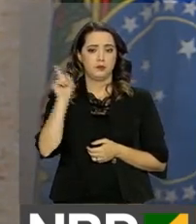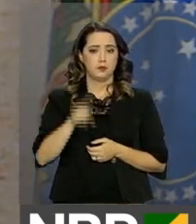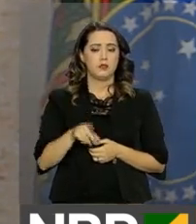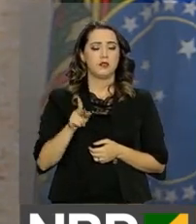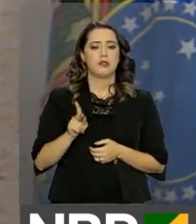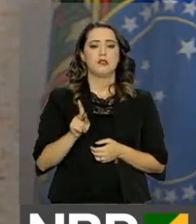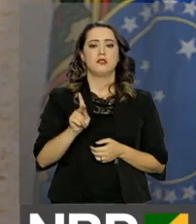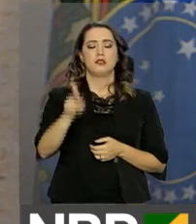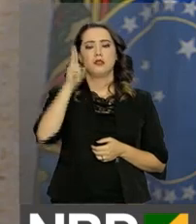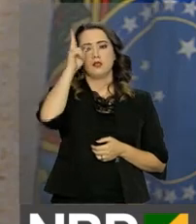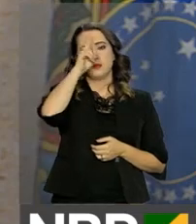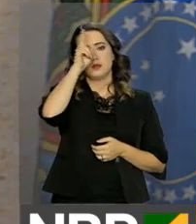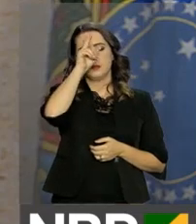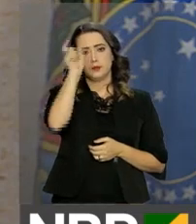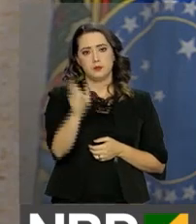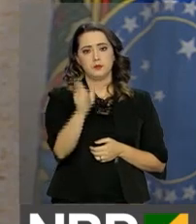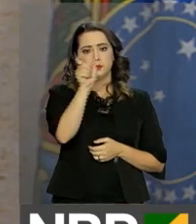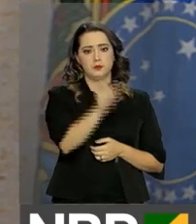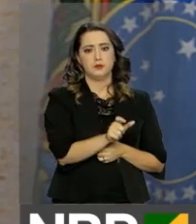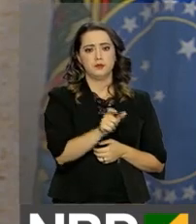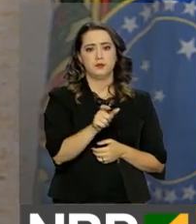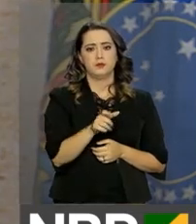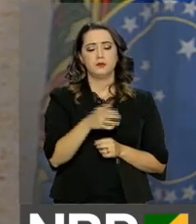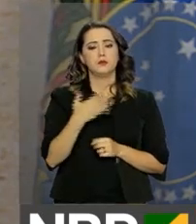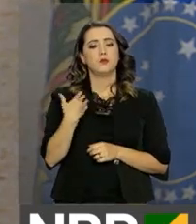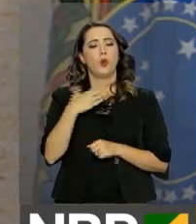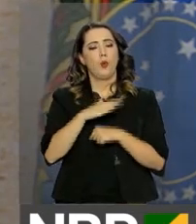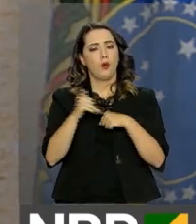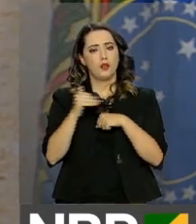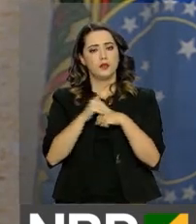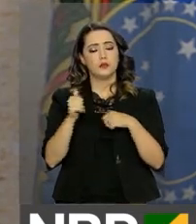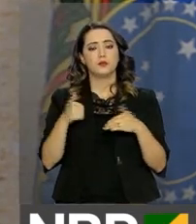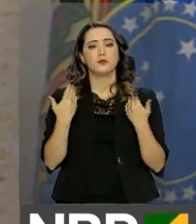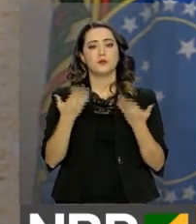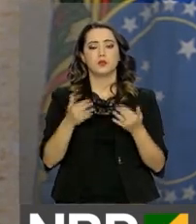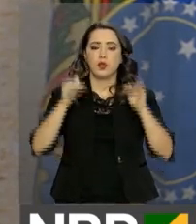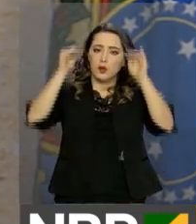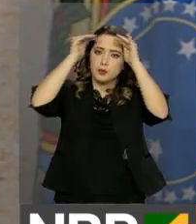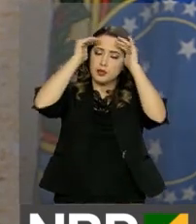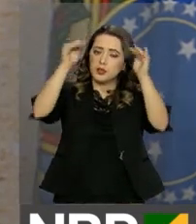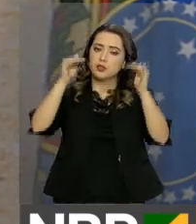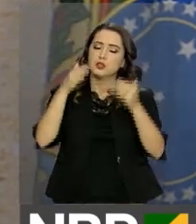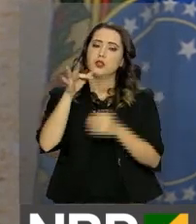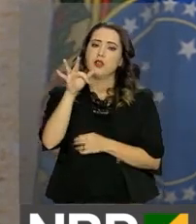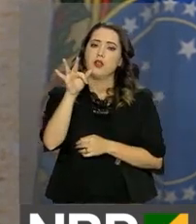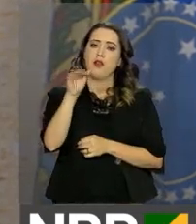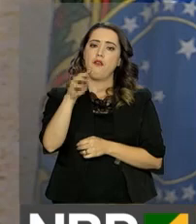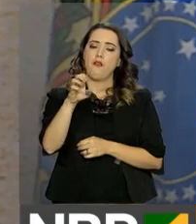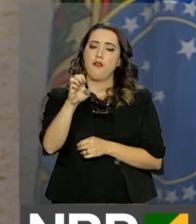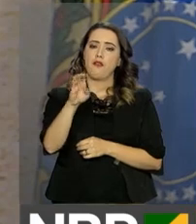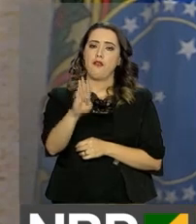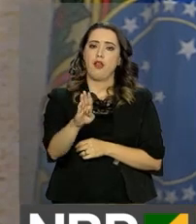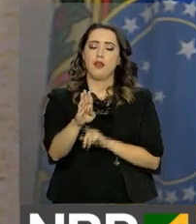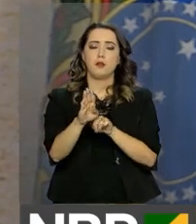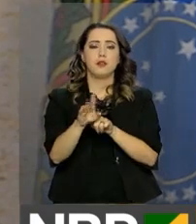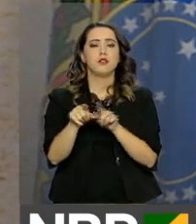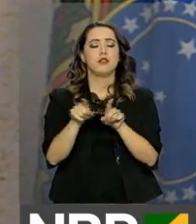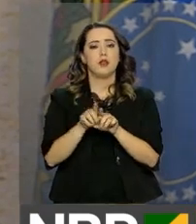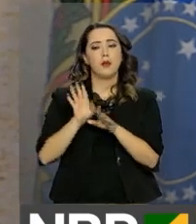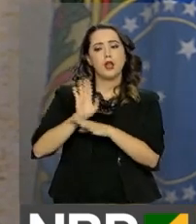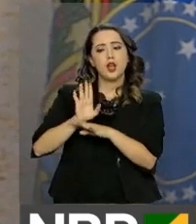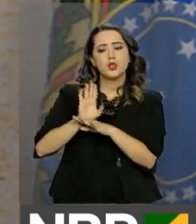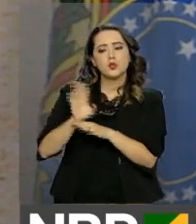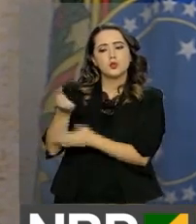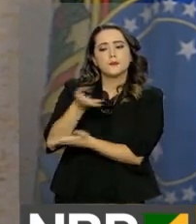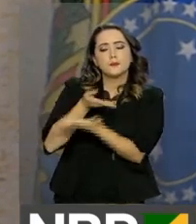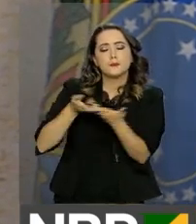sempre lembrados os brasileiros com grande carinho. Portanto, prestar tributo à FEB e prestar tributo à solidariedade e a